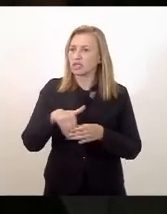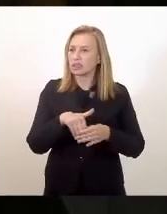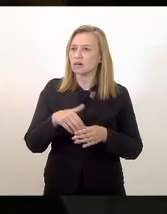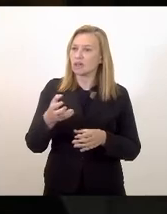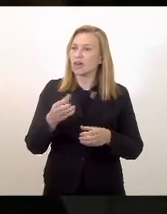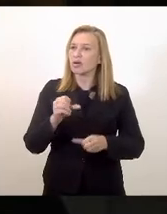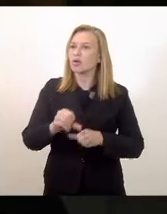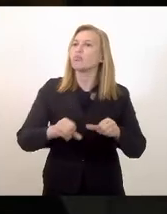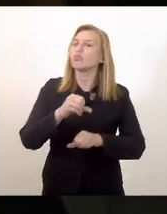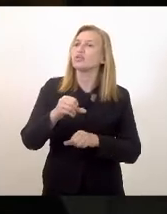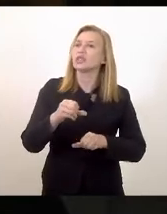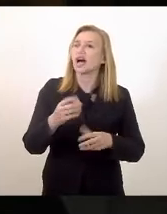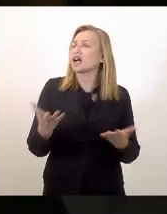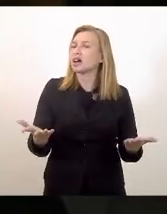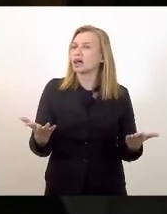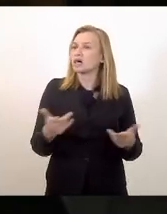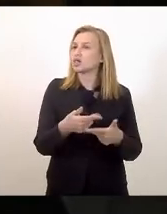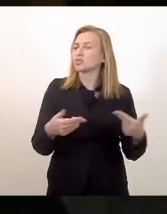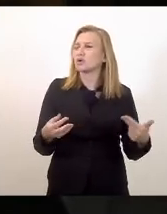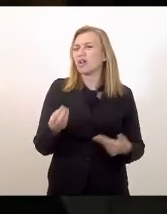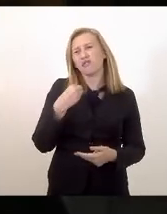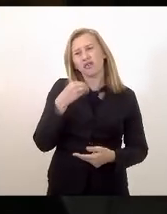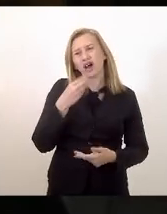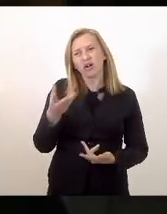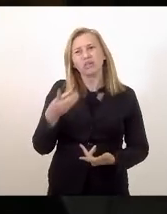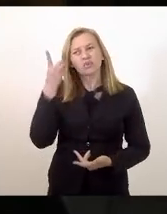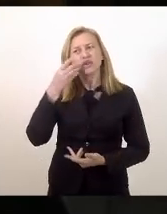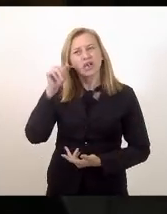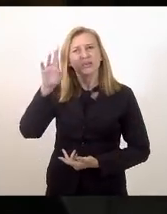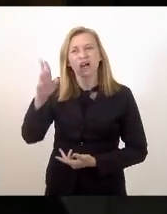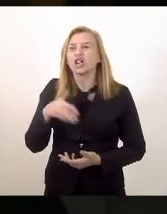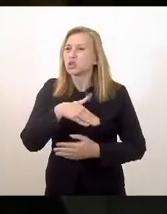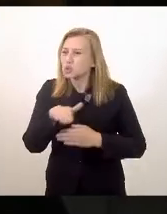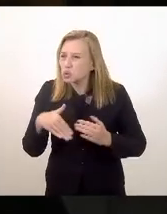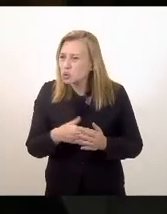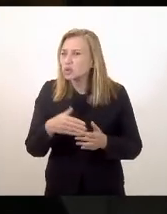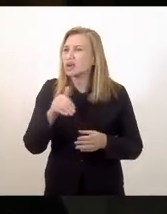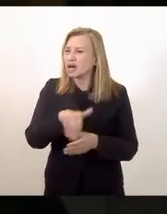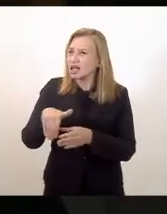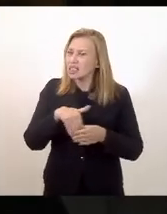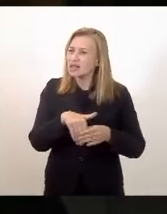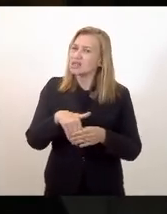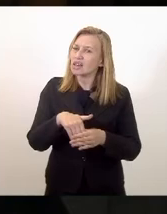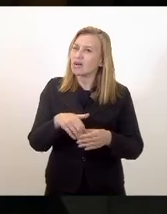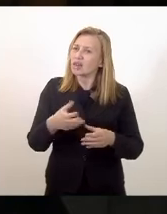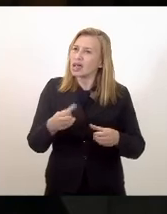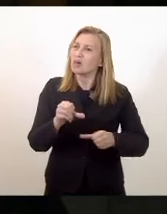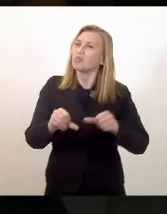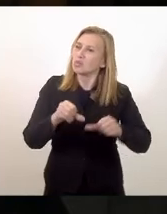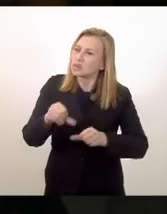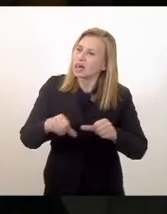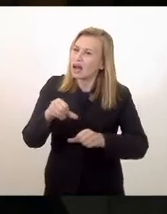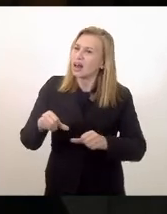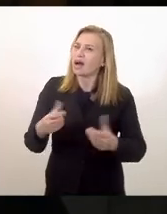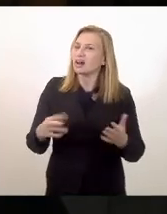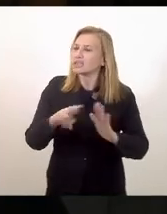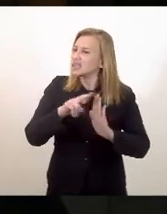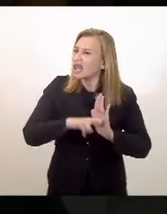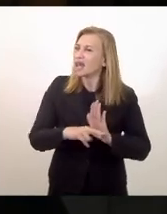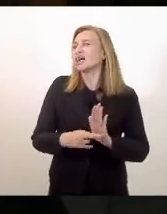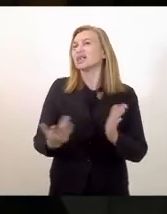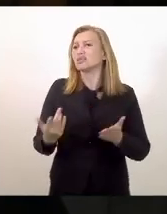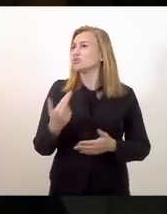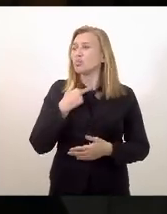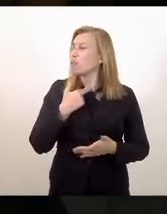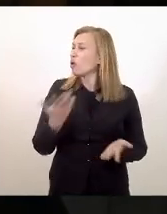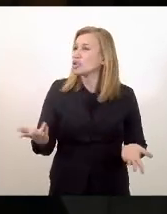jogo. Mas como isso é frágil, deputado Leomar? Quer dizer, toda eleição é antecedida por uma mudança qualquer na regra do jogo.